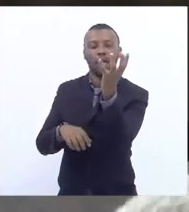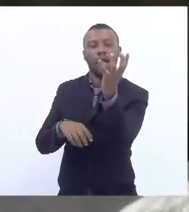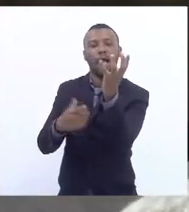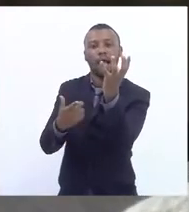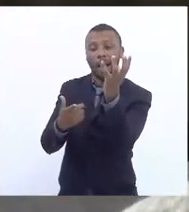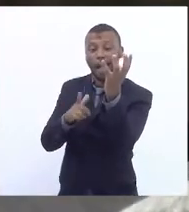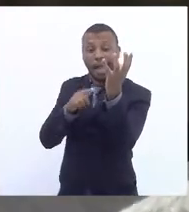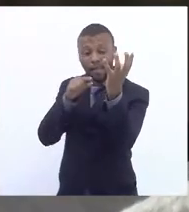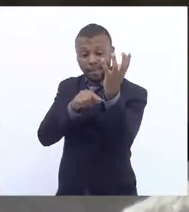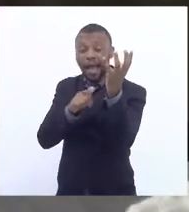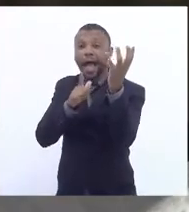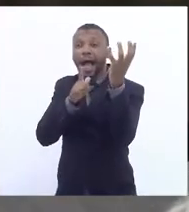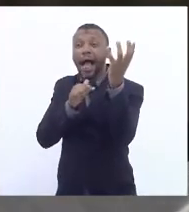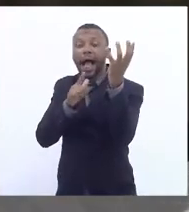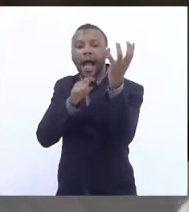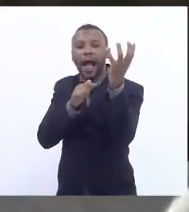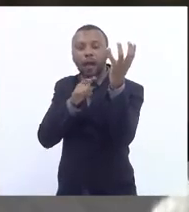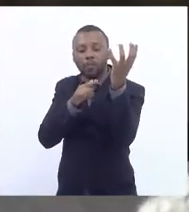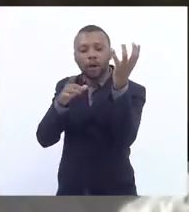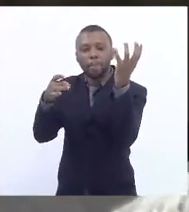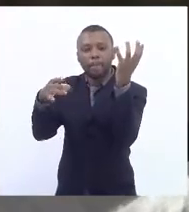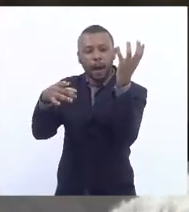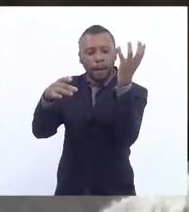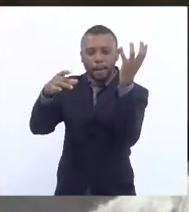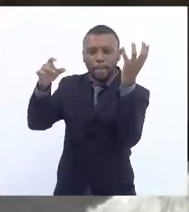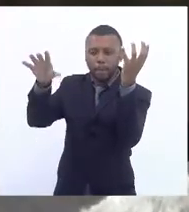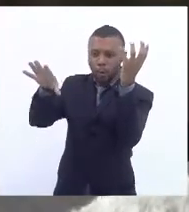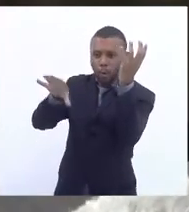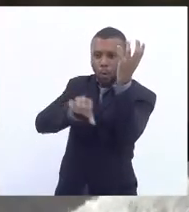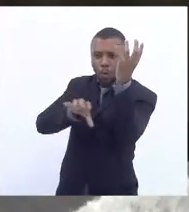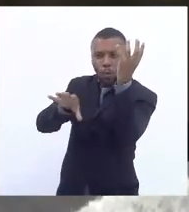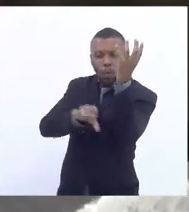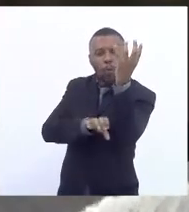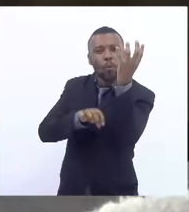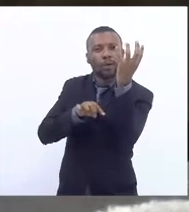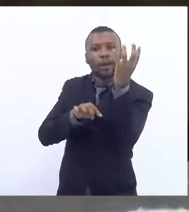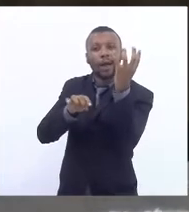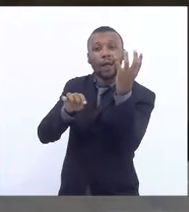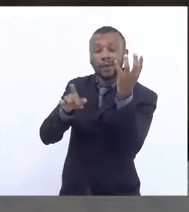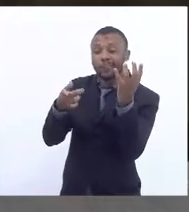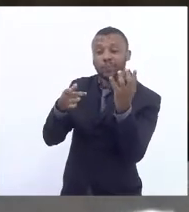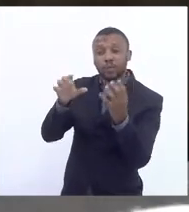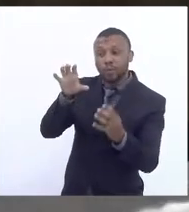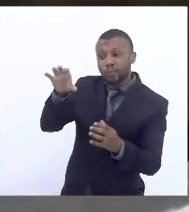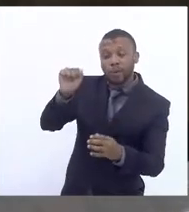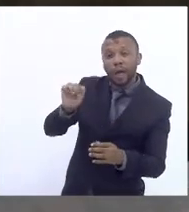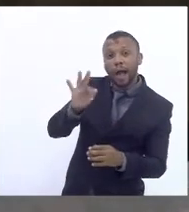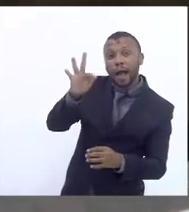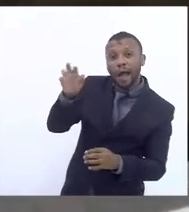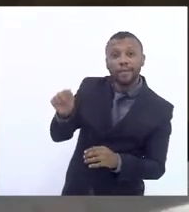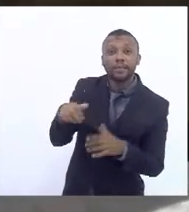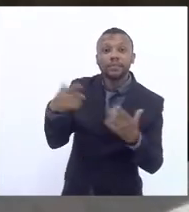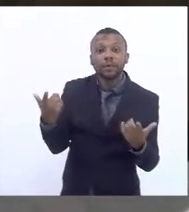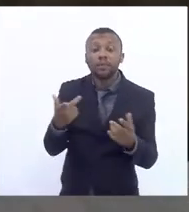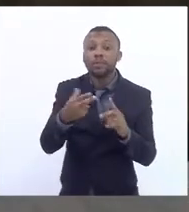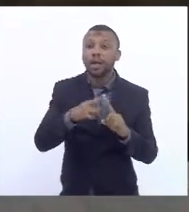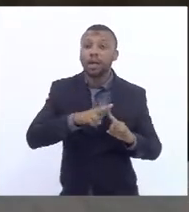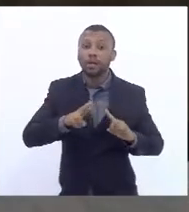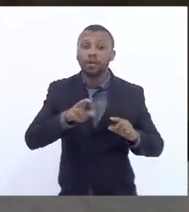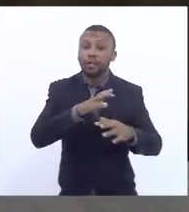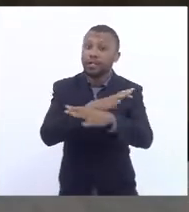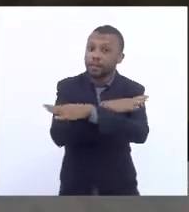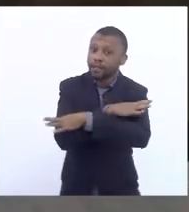água lá na nossa querida África. Né? Obrigado, doutor. E no candomblé é considerada uma